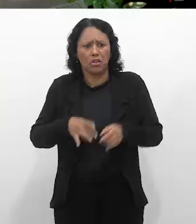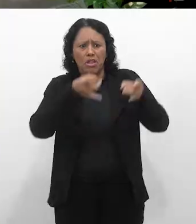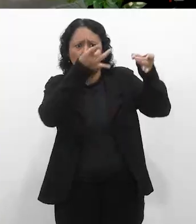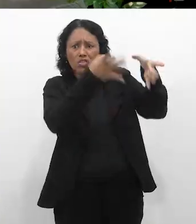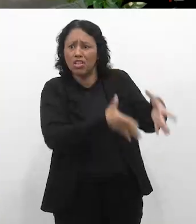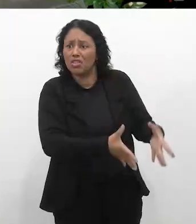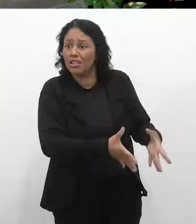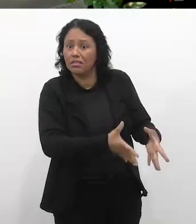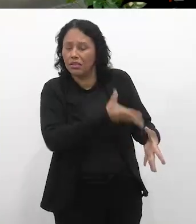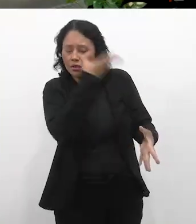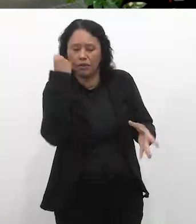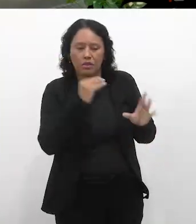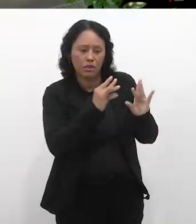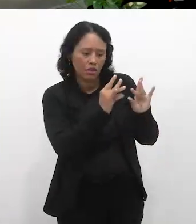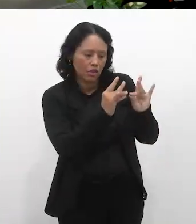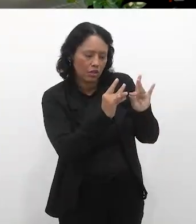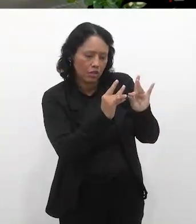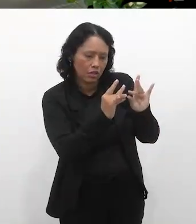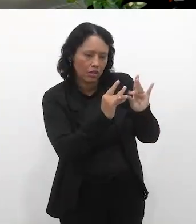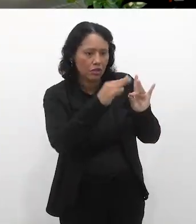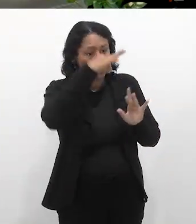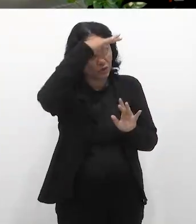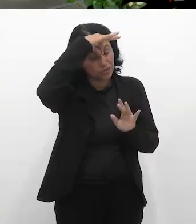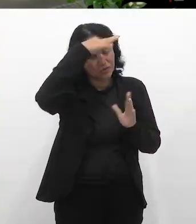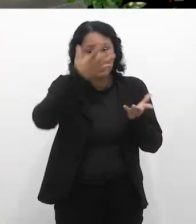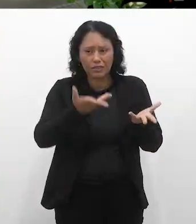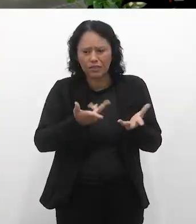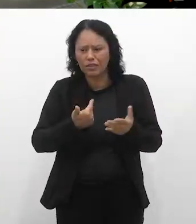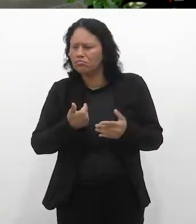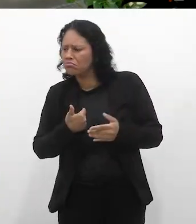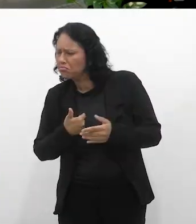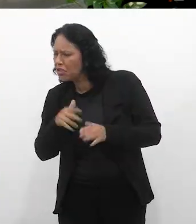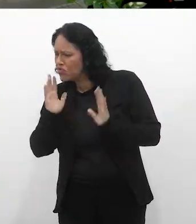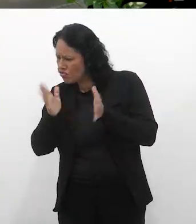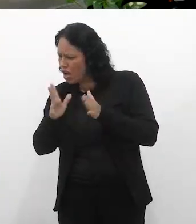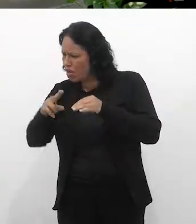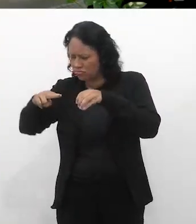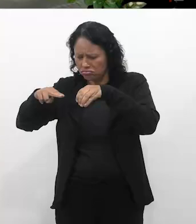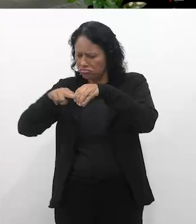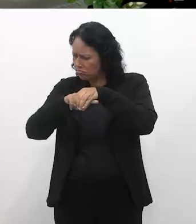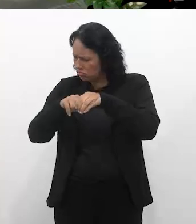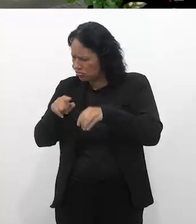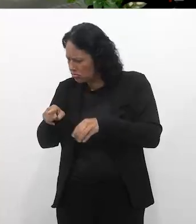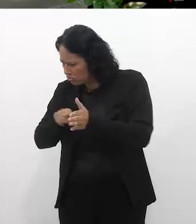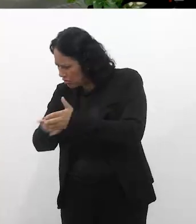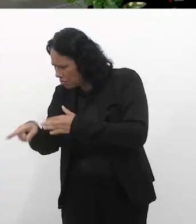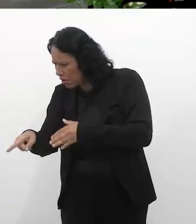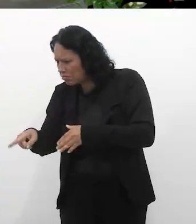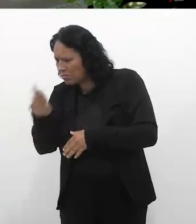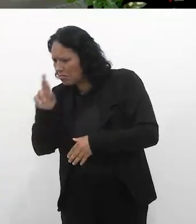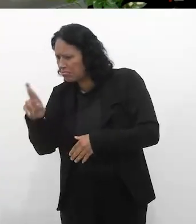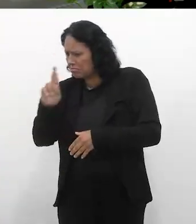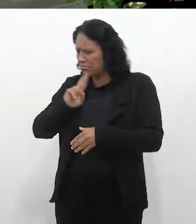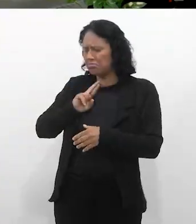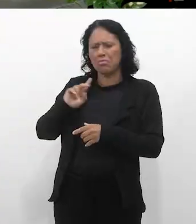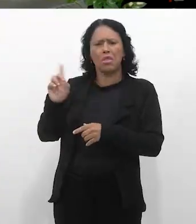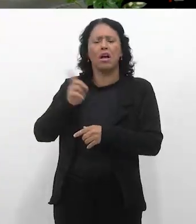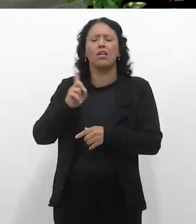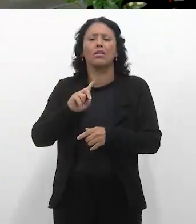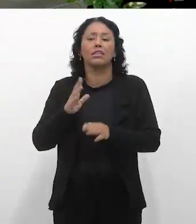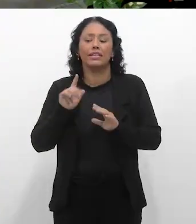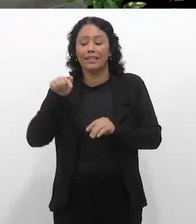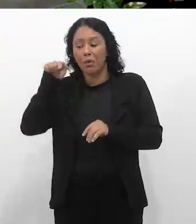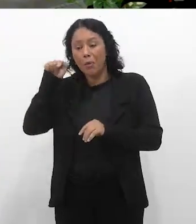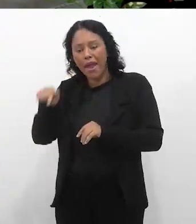para lá, a gente já esqueceu o corrimento. Ela falou assim, você já fez uma ressonância ou um ultrassom com preparo? Hoje em dia a gente tem? Nunca fiz. Ela vai tratar o